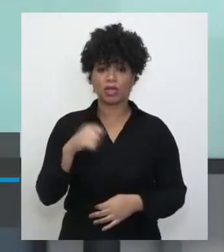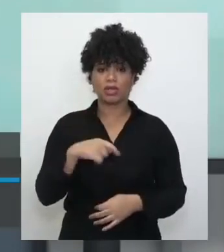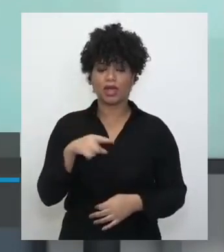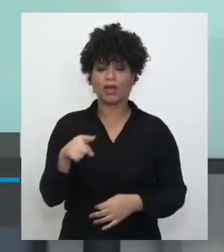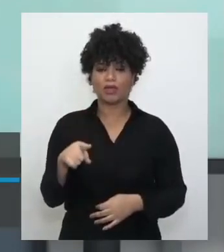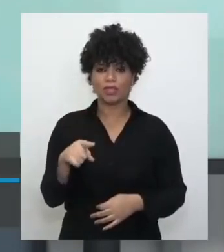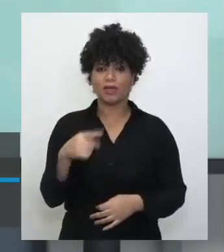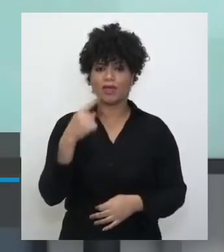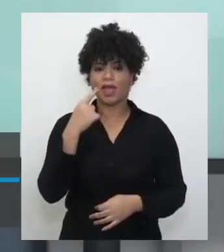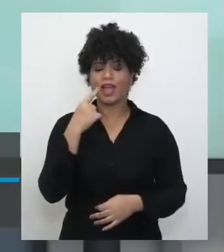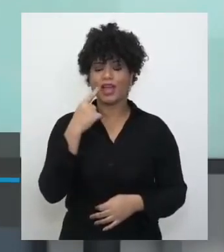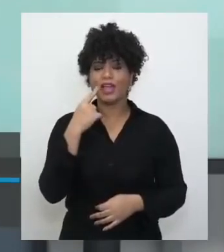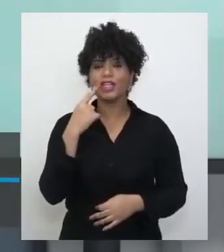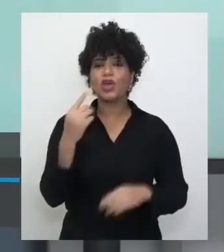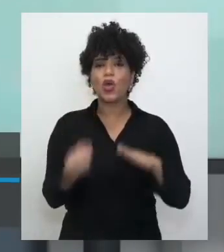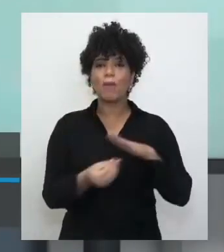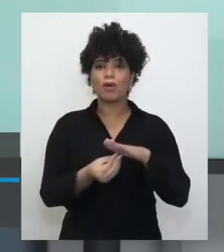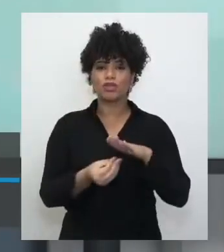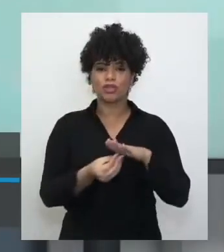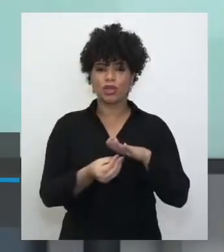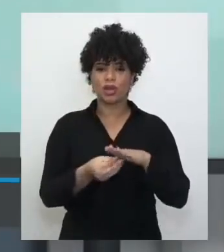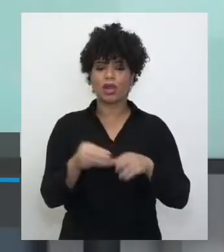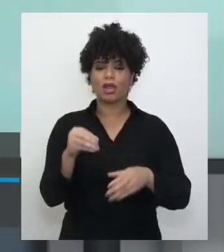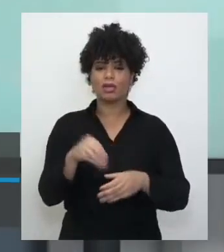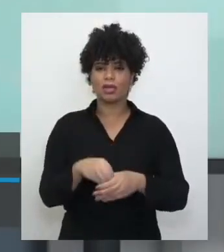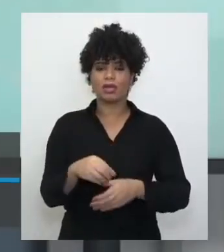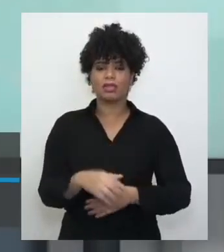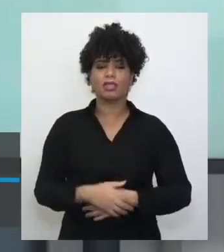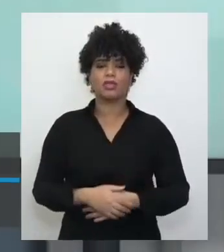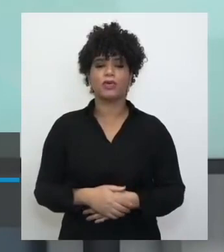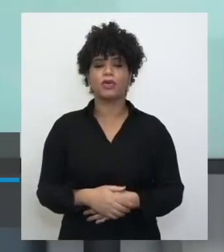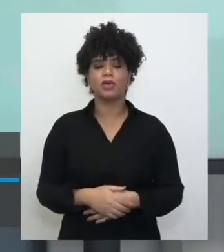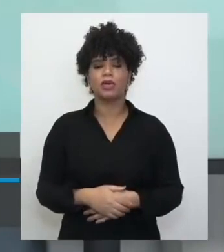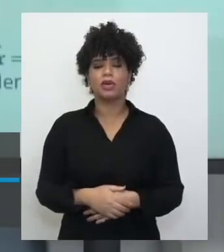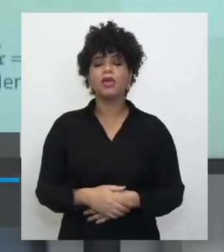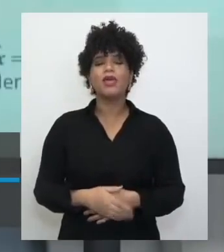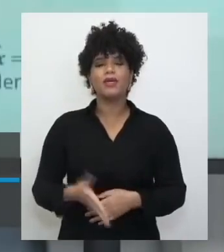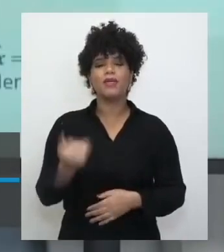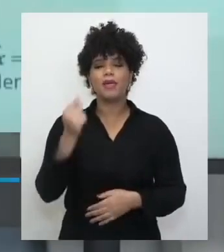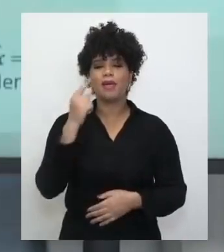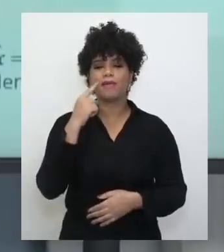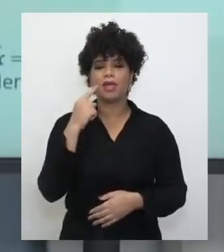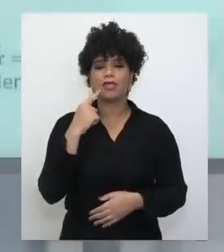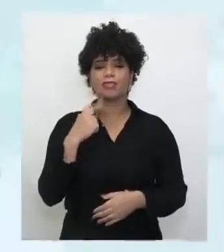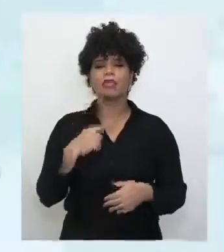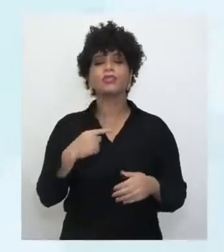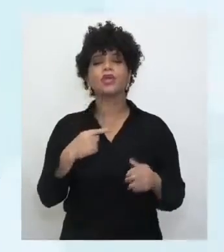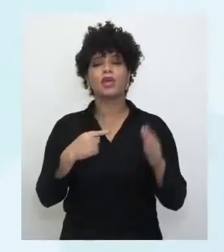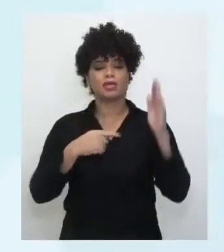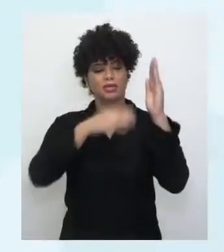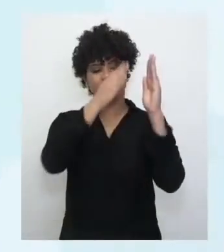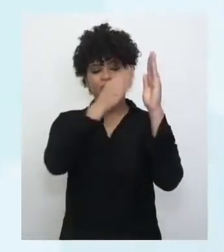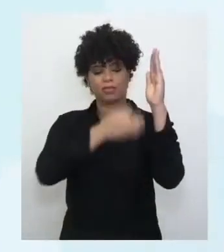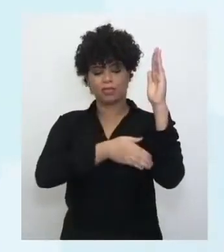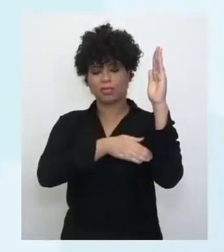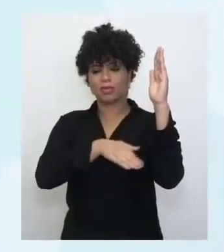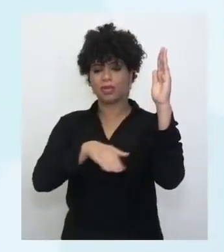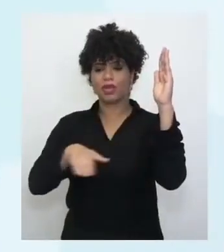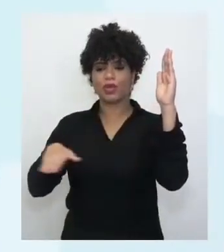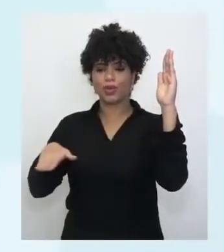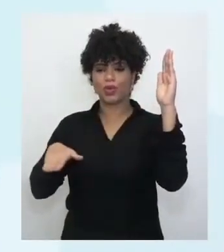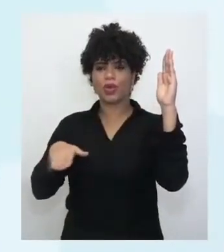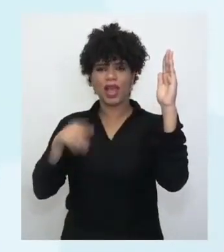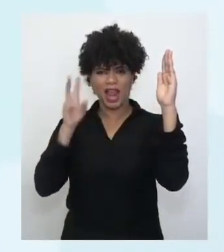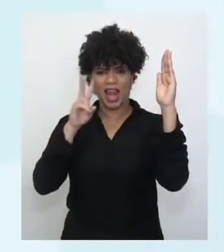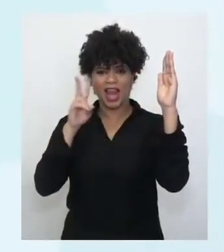repositório, lá no site do Centro de Mídias, tá bom? Vamos começar? Então, retas no plano cartesiano. Vamos para o primeiro slide. Plano cartesiano. Lembra